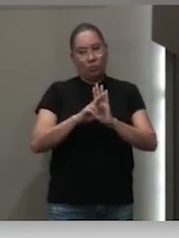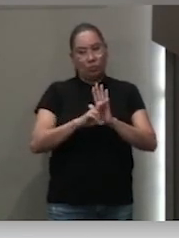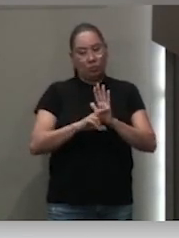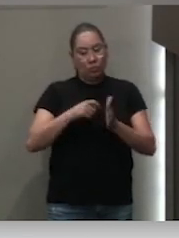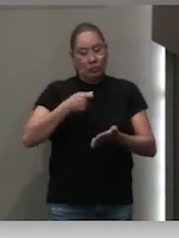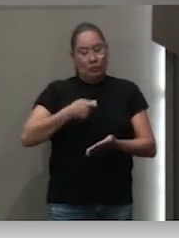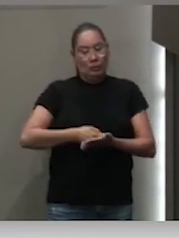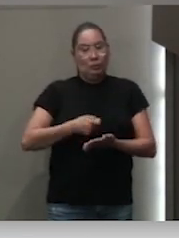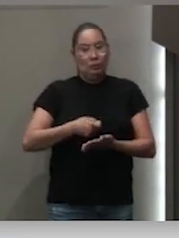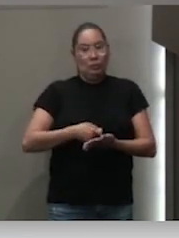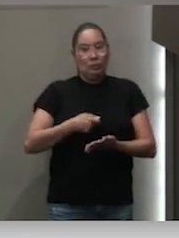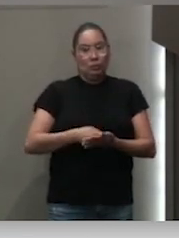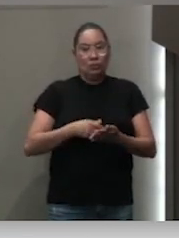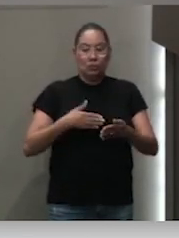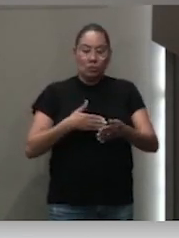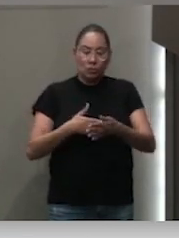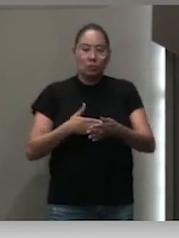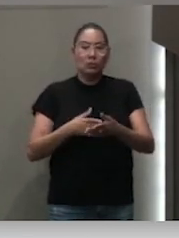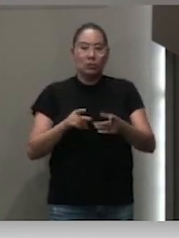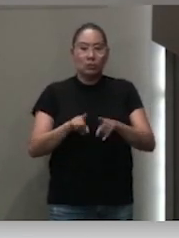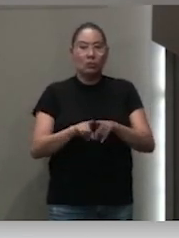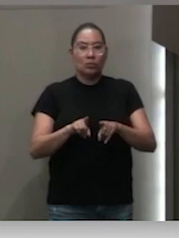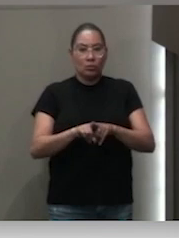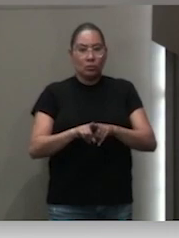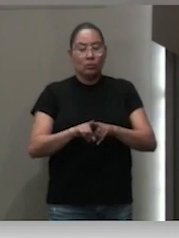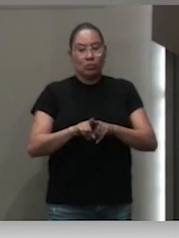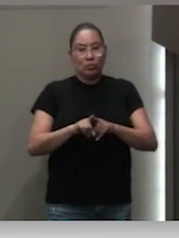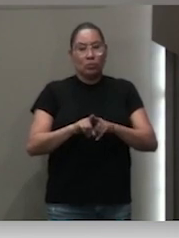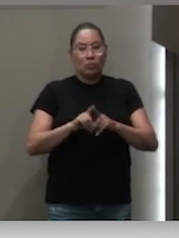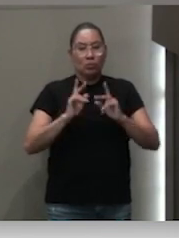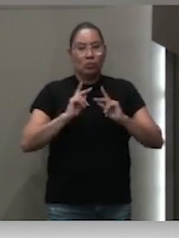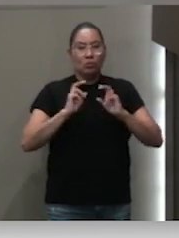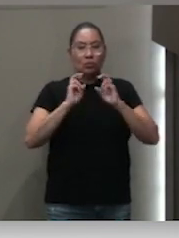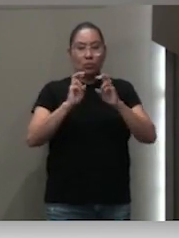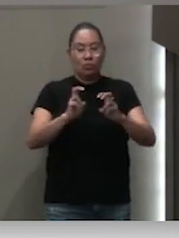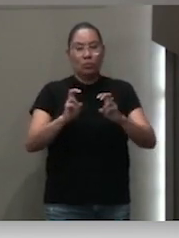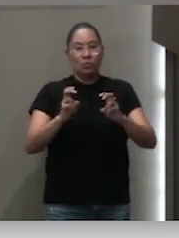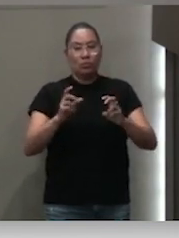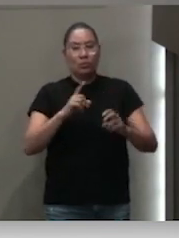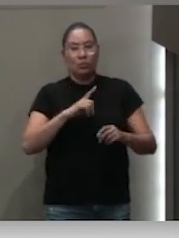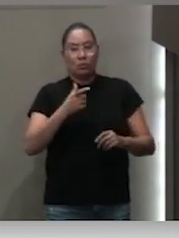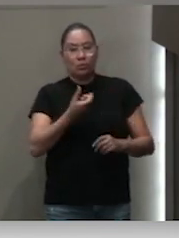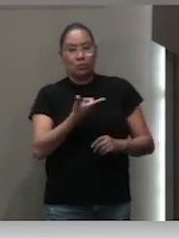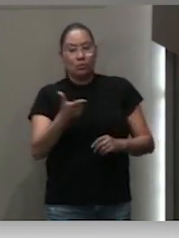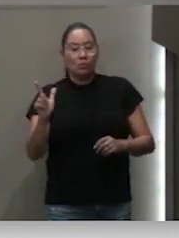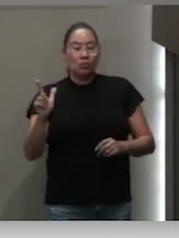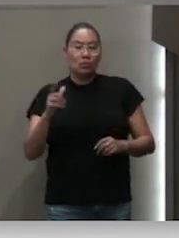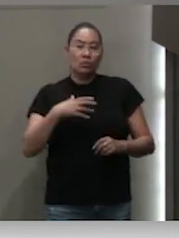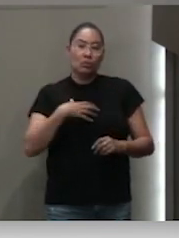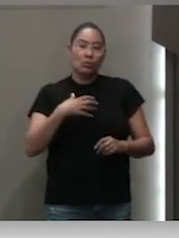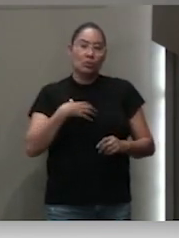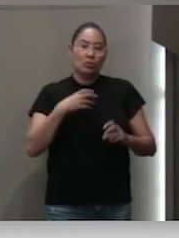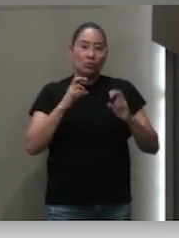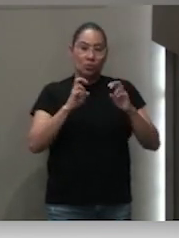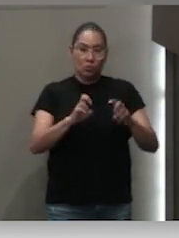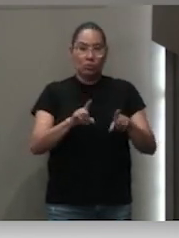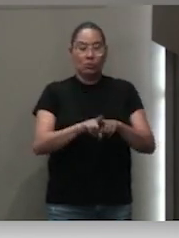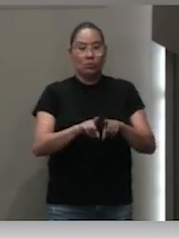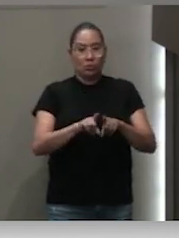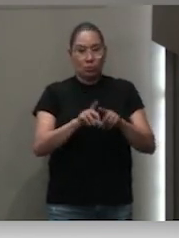exigentes e que limita também apenas ao transporte público Quando Hoje existe várias outras formas de transporte que também